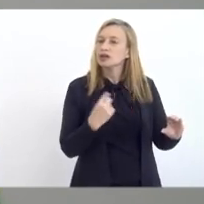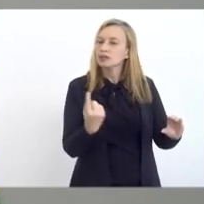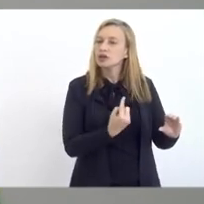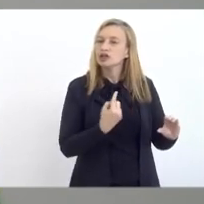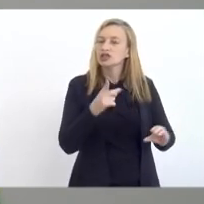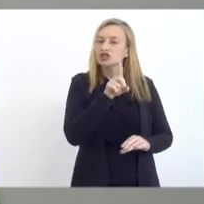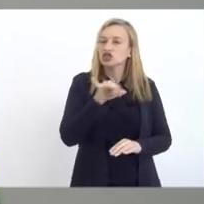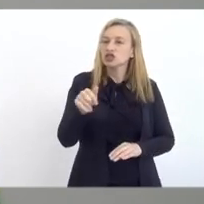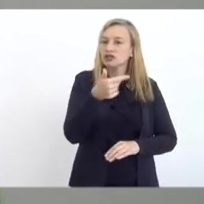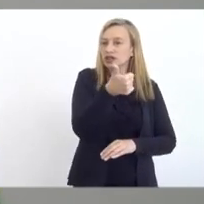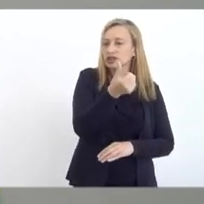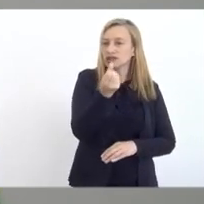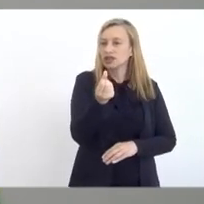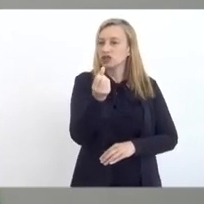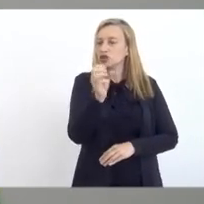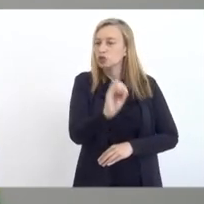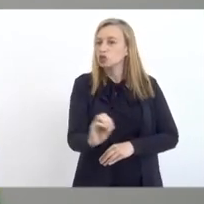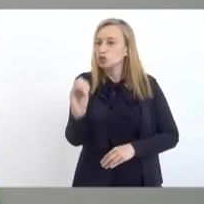dia 26 de outubro aqui,